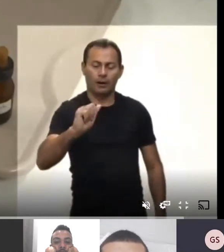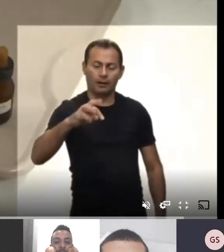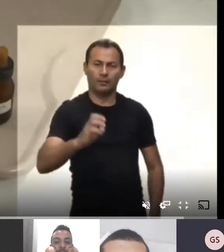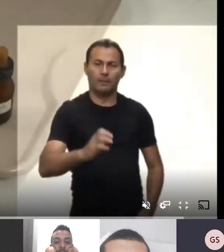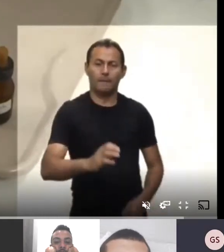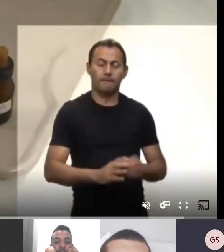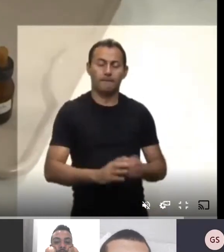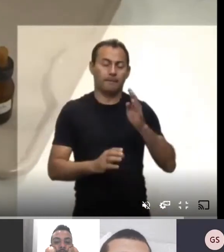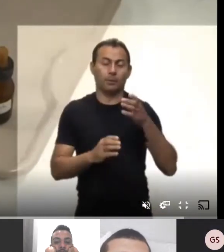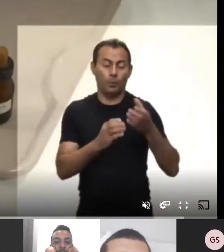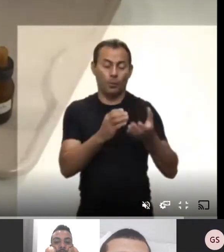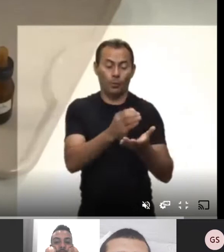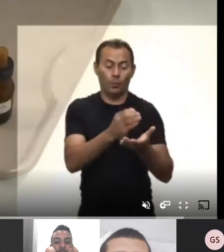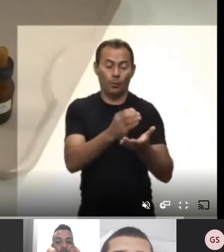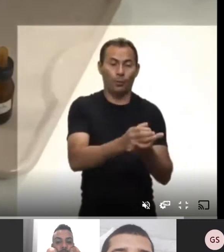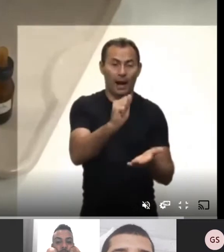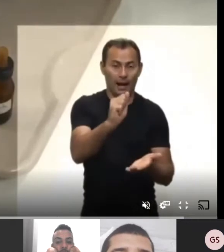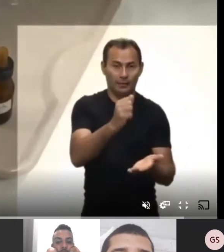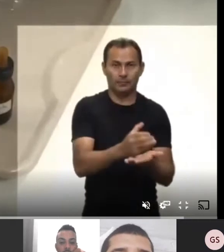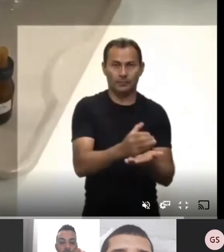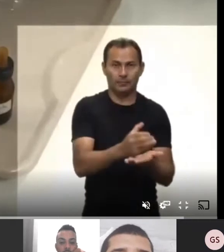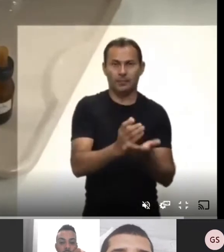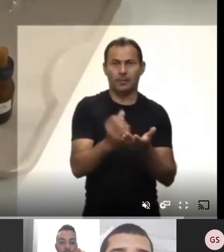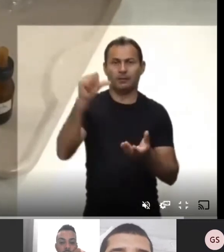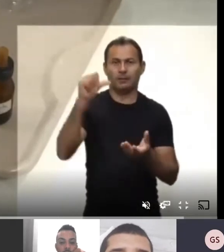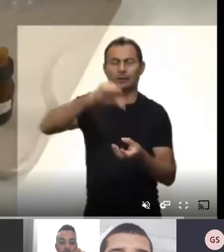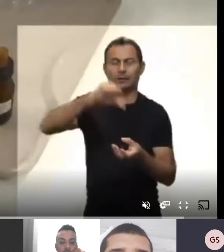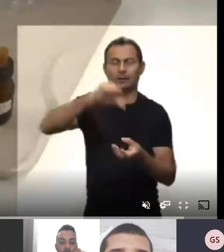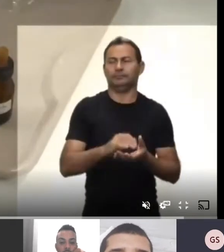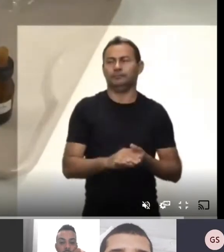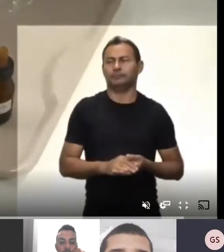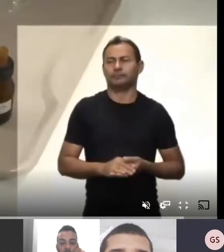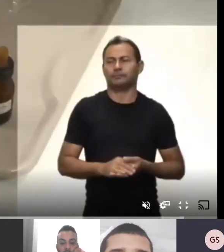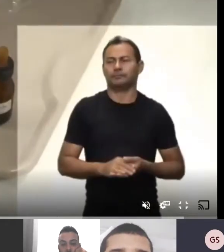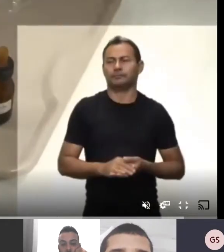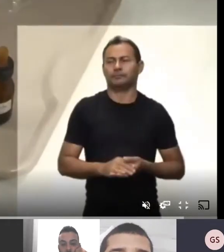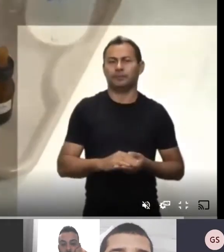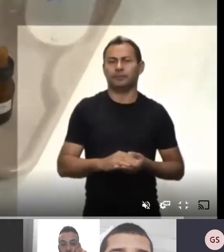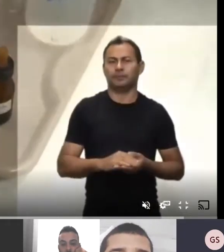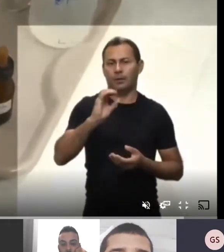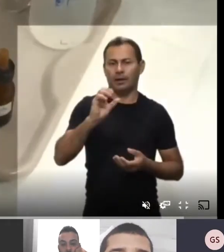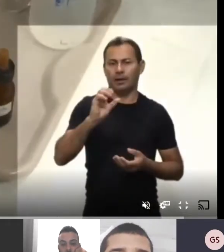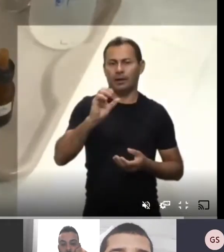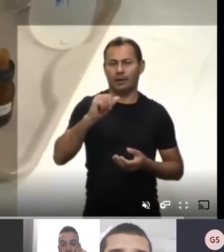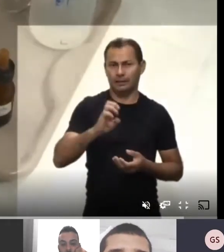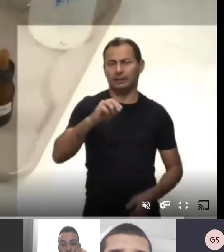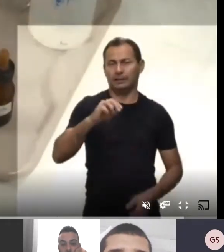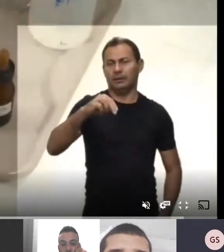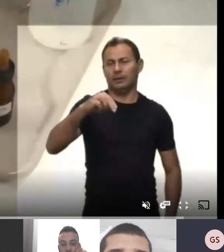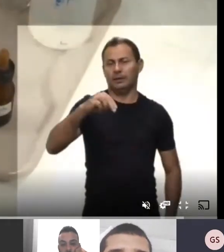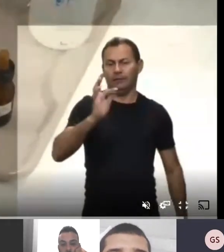Avião é isso aí. Tem alguém fazendo a barba aí? Usando uma... Vai ser um avião.